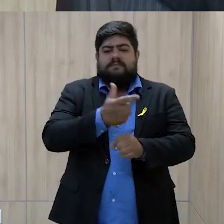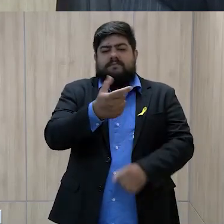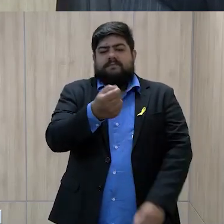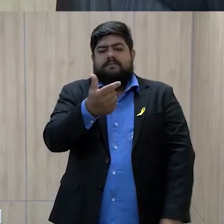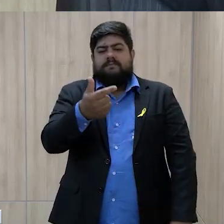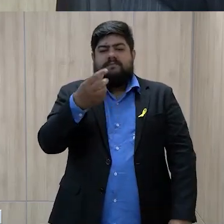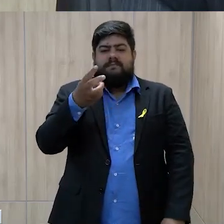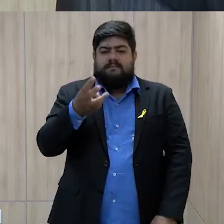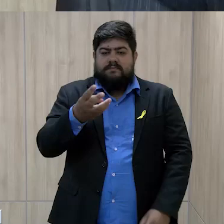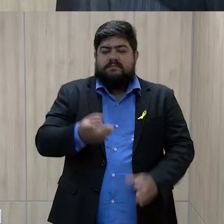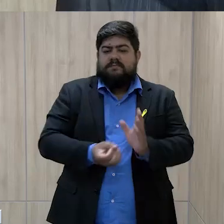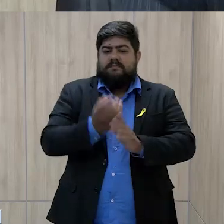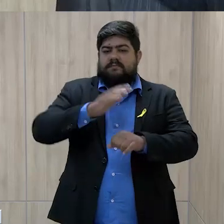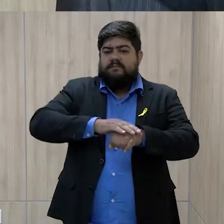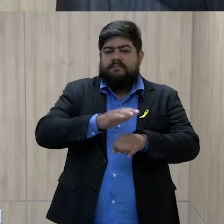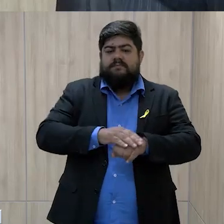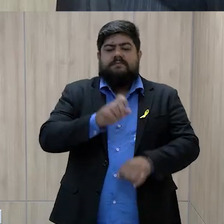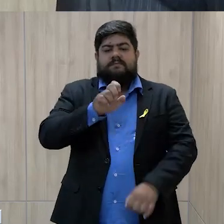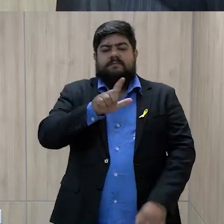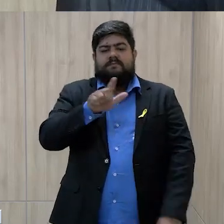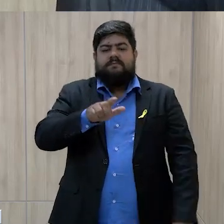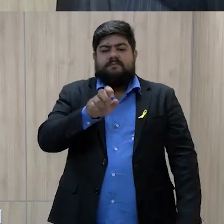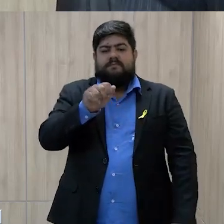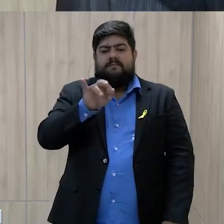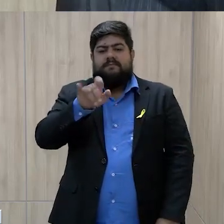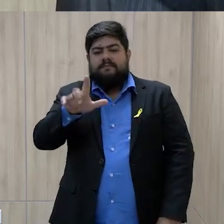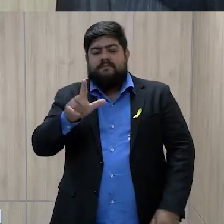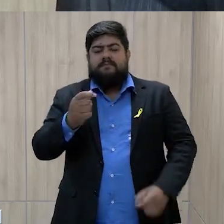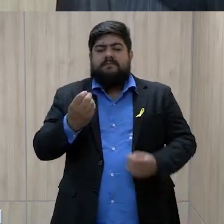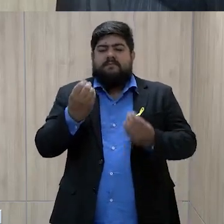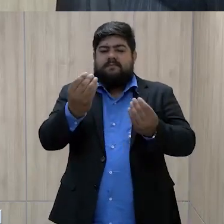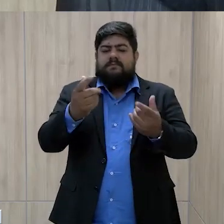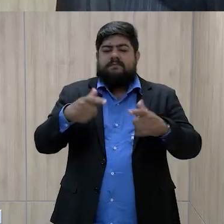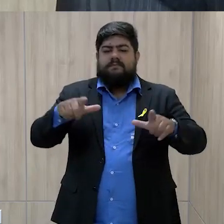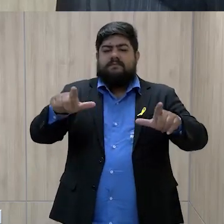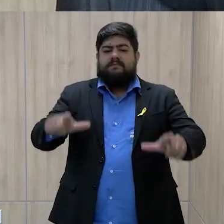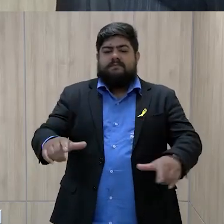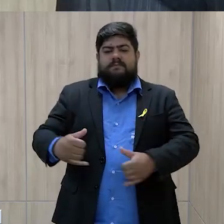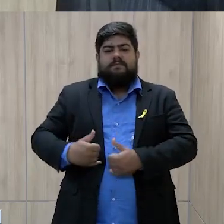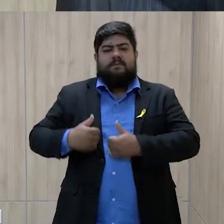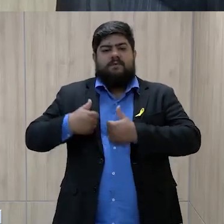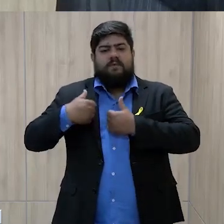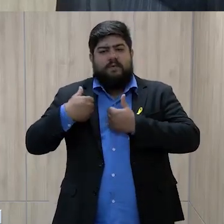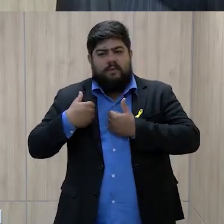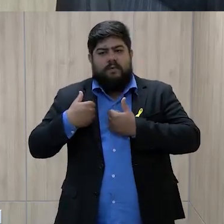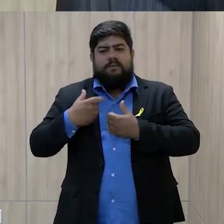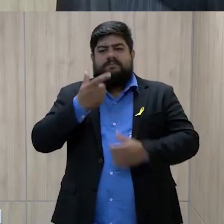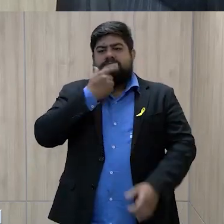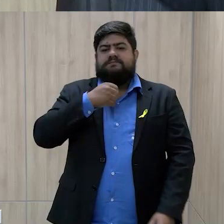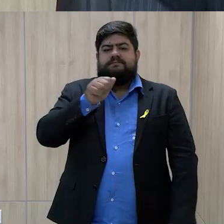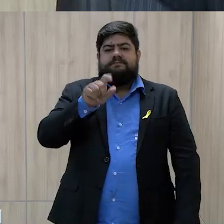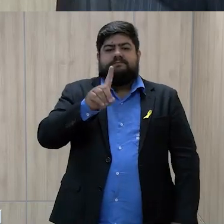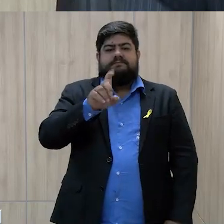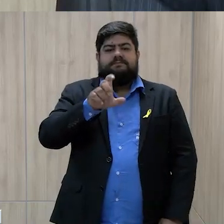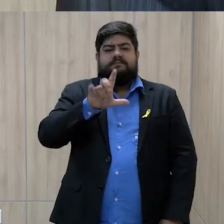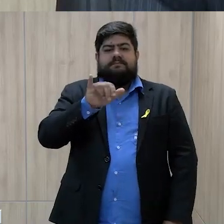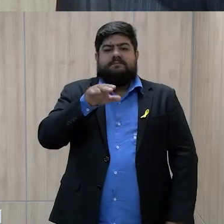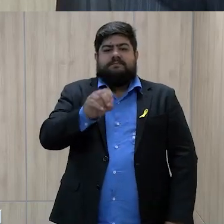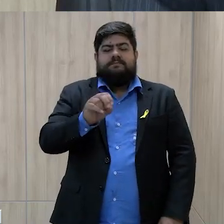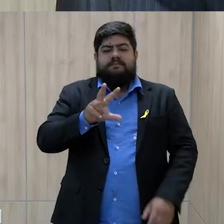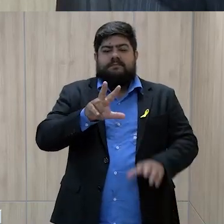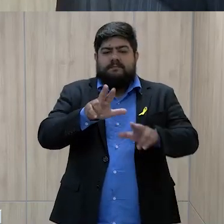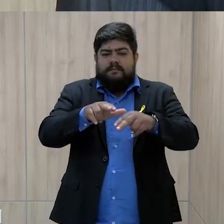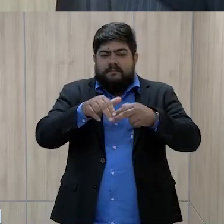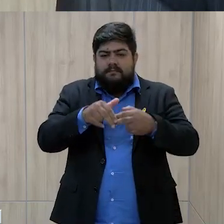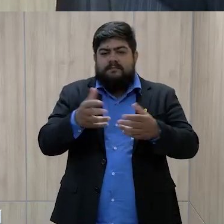259 de 2023 de autoria Deputado Ezequiel Neiva concede o título honorífico de honra ao mérito ao Senhor Avelino